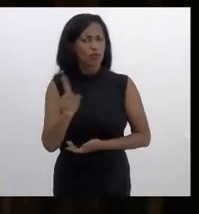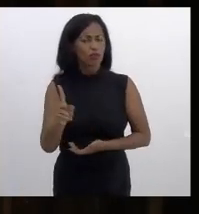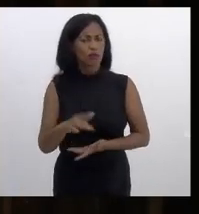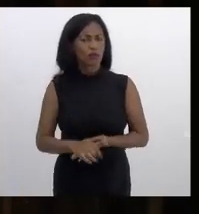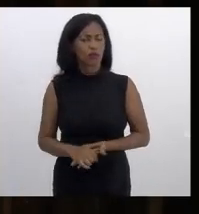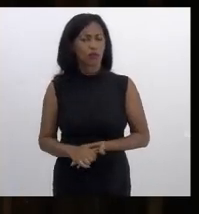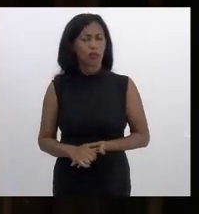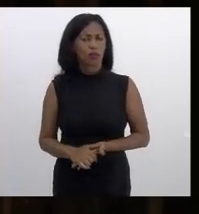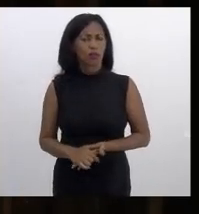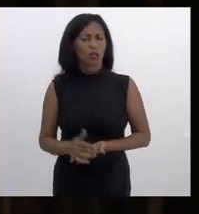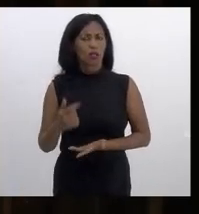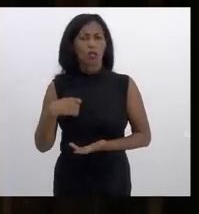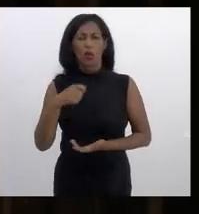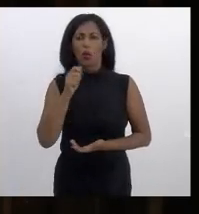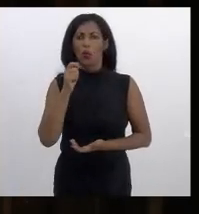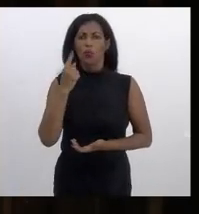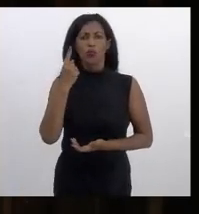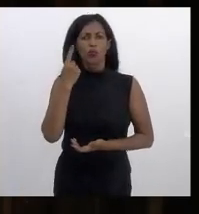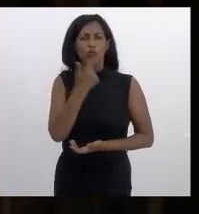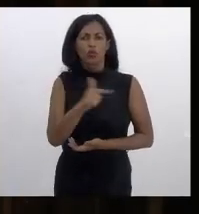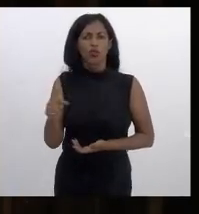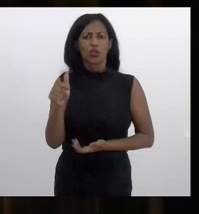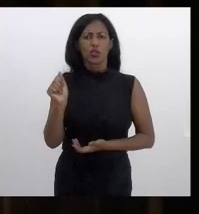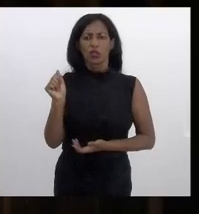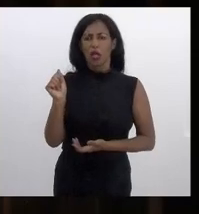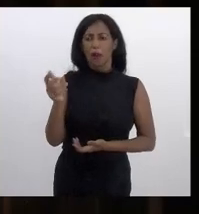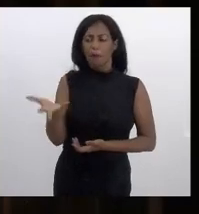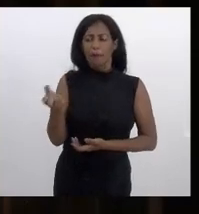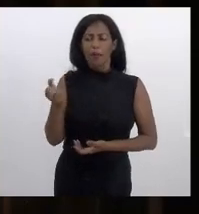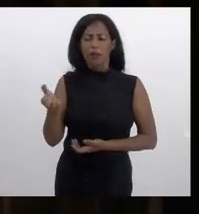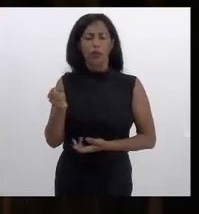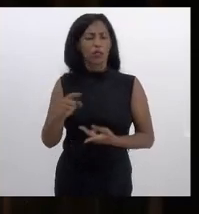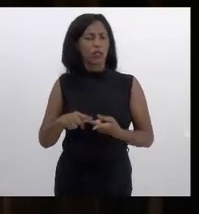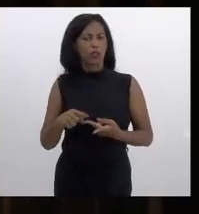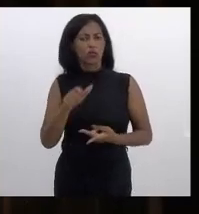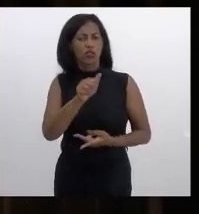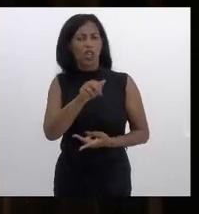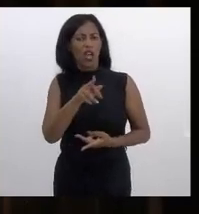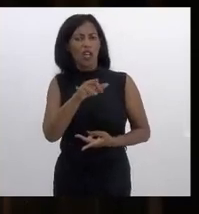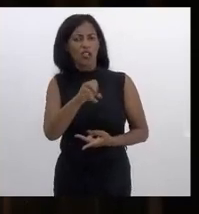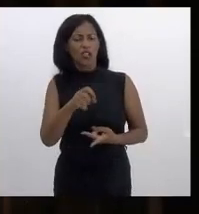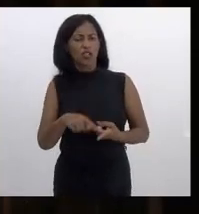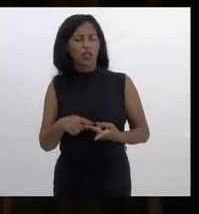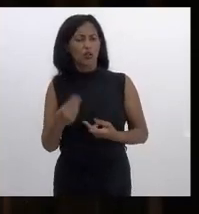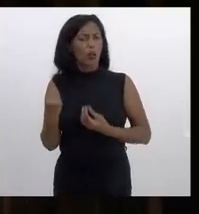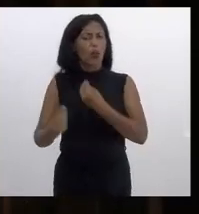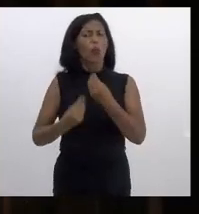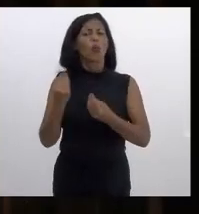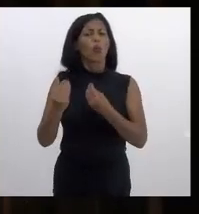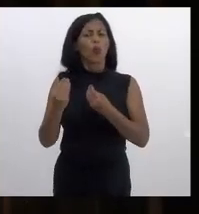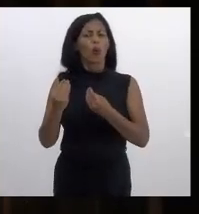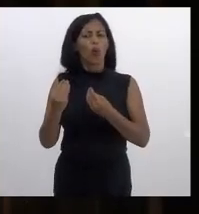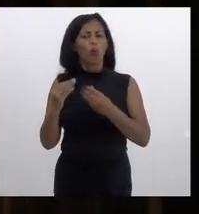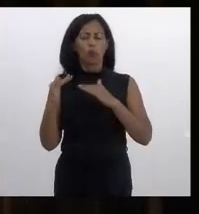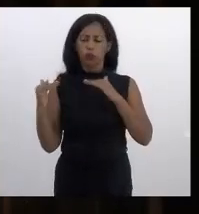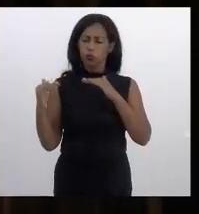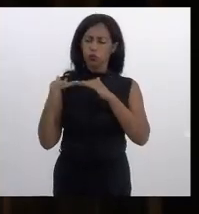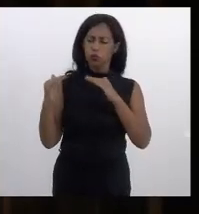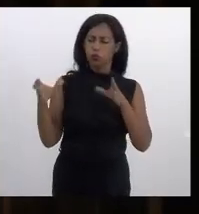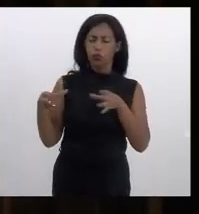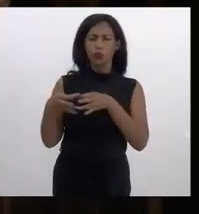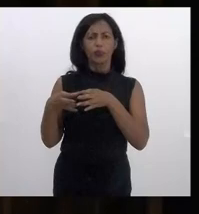não houve a pensionista não ouviu inativo e não ouvir o ativo como categoria